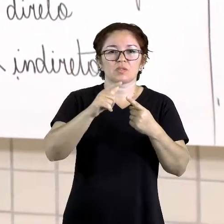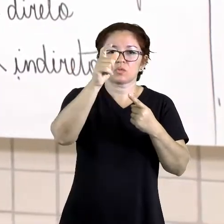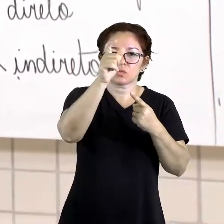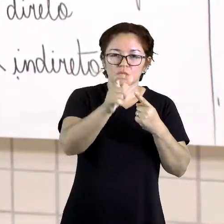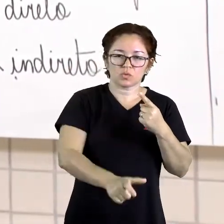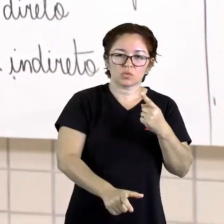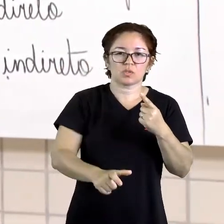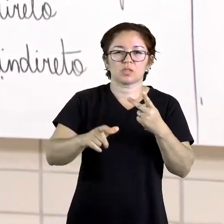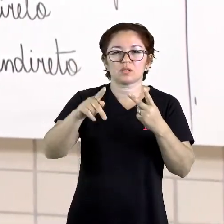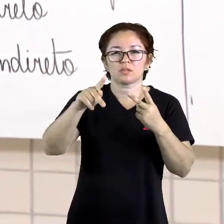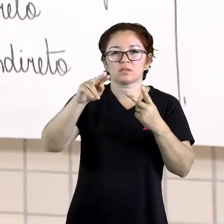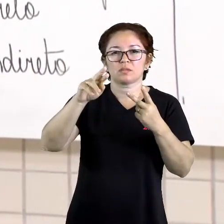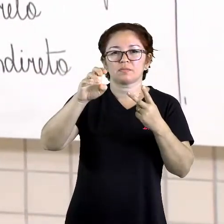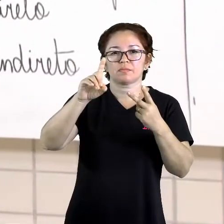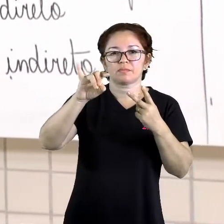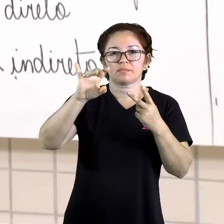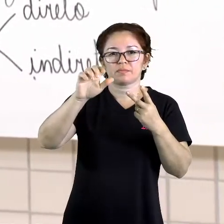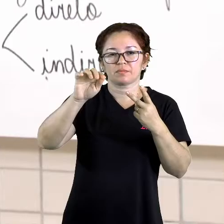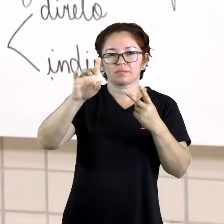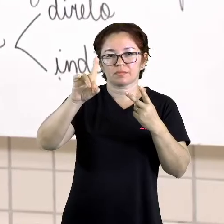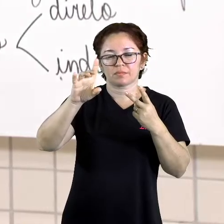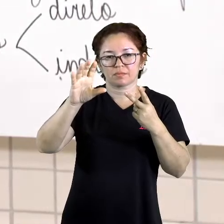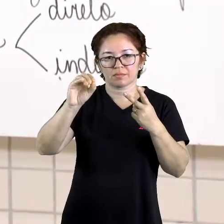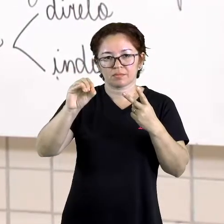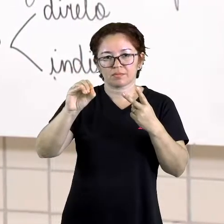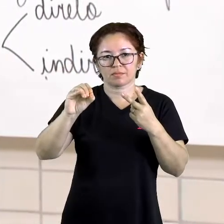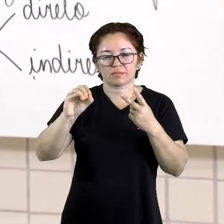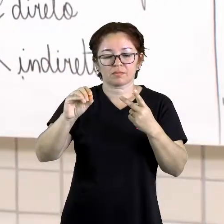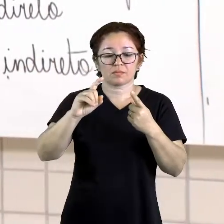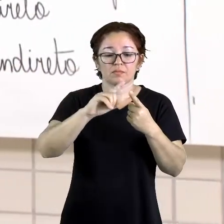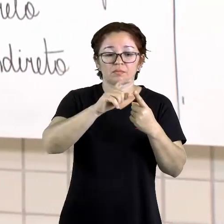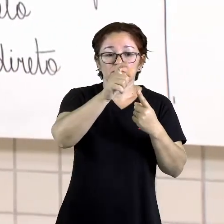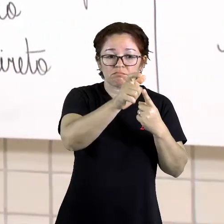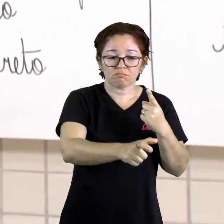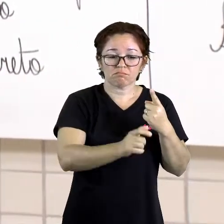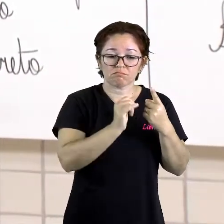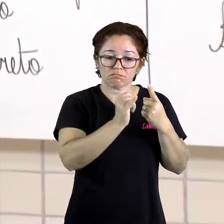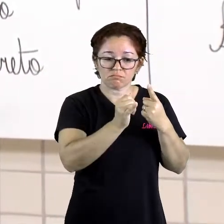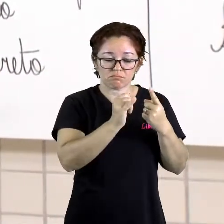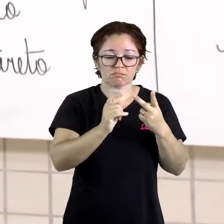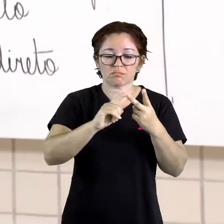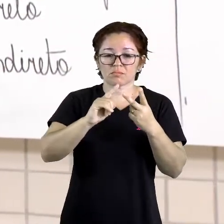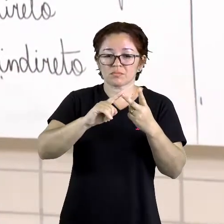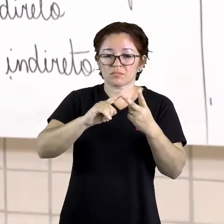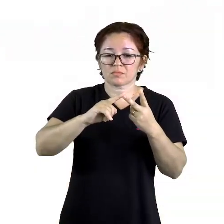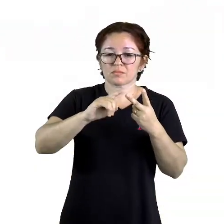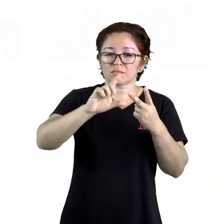elemento a quem se declara algo, e predicado, tudo o que se diz sobre o sujeito.